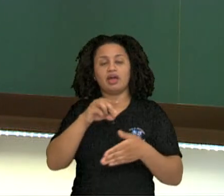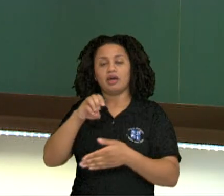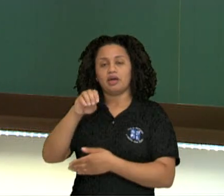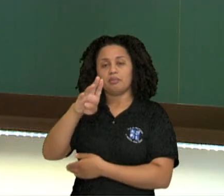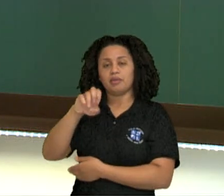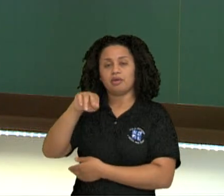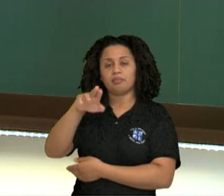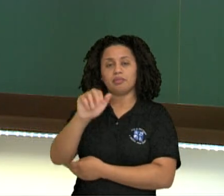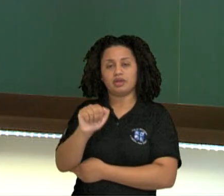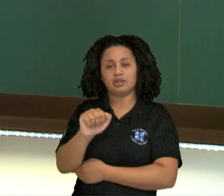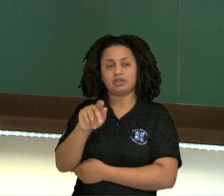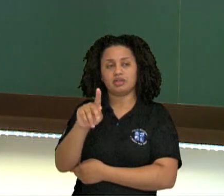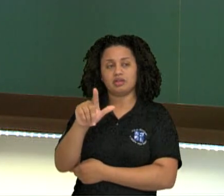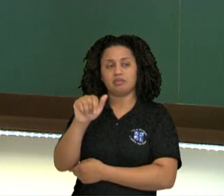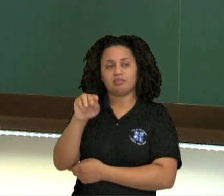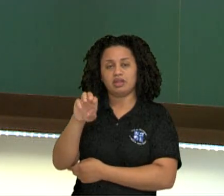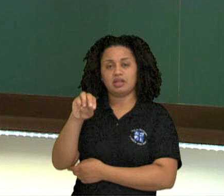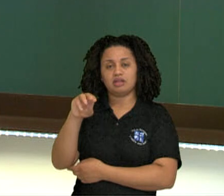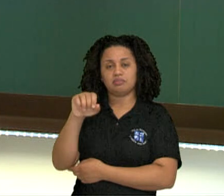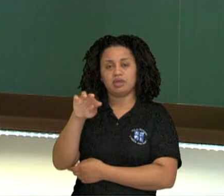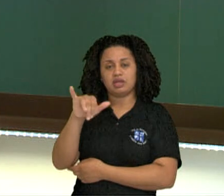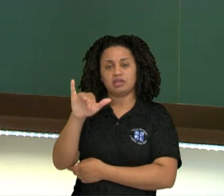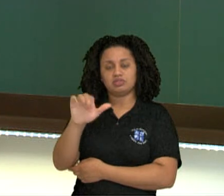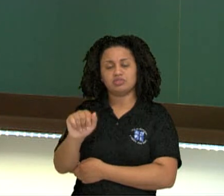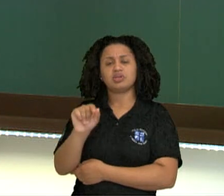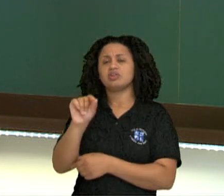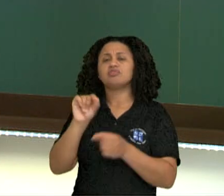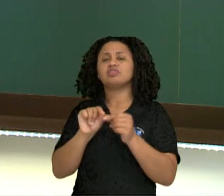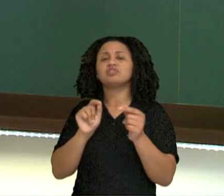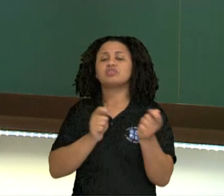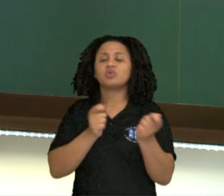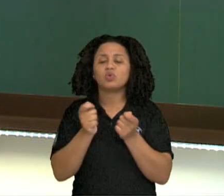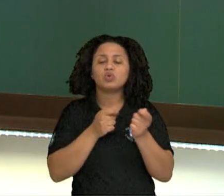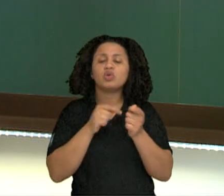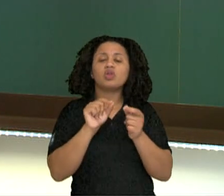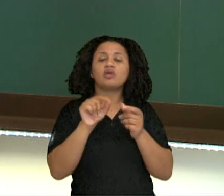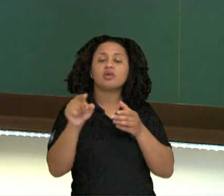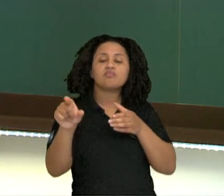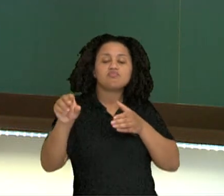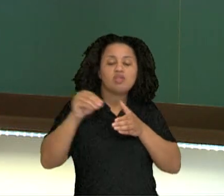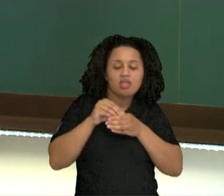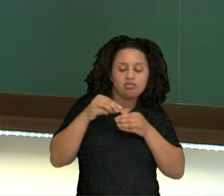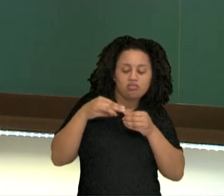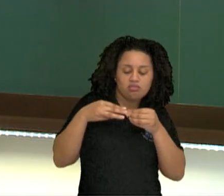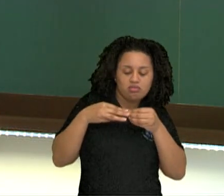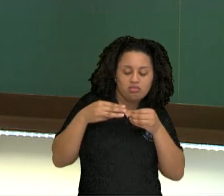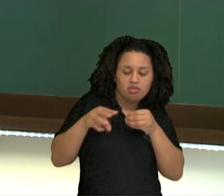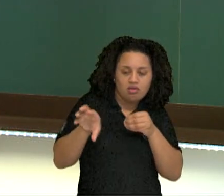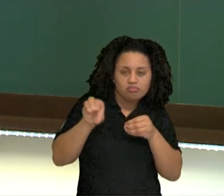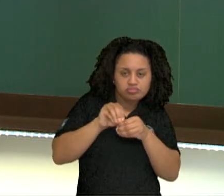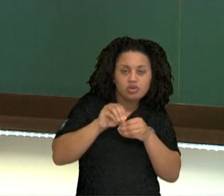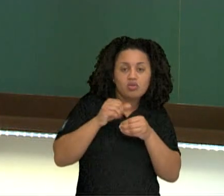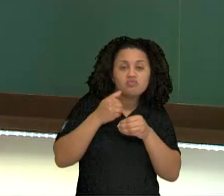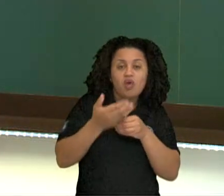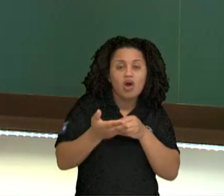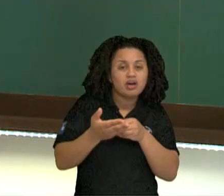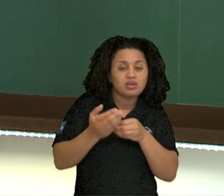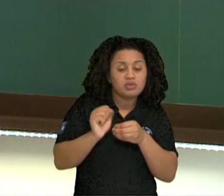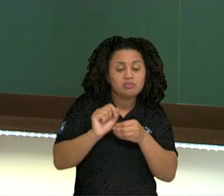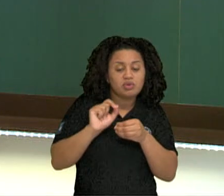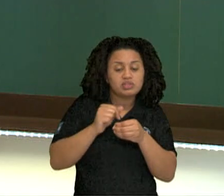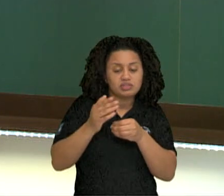célula fronteira da cidade né que que ela faz controla a entrada e saída de substâncias né no caso de uma cidade de